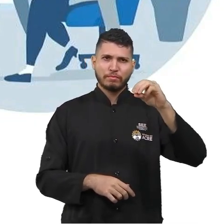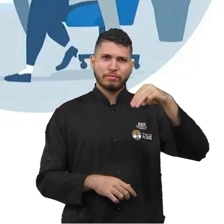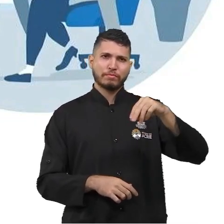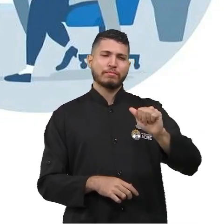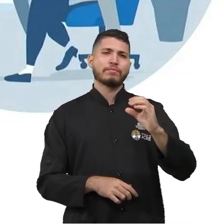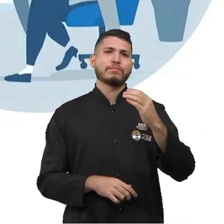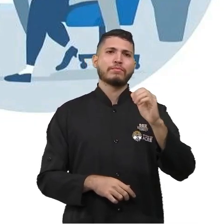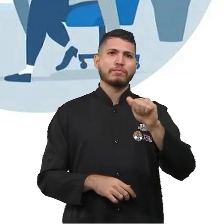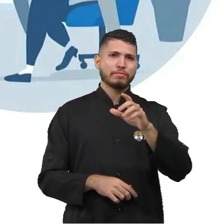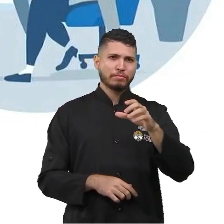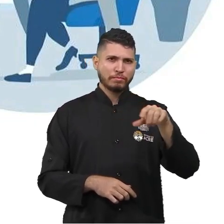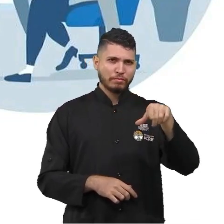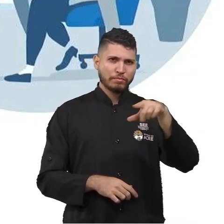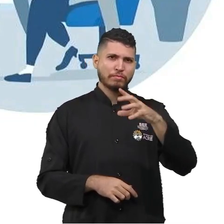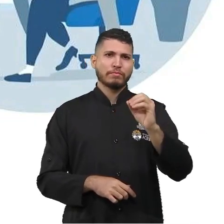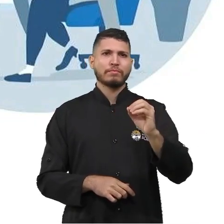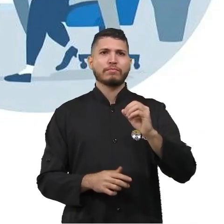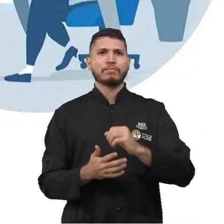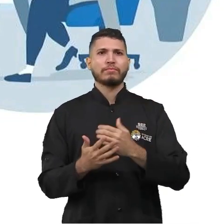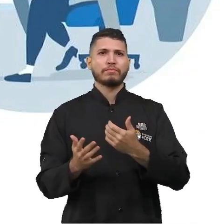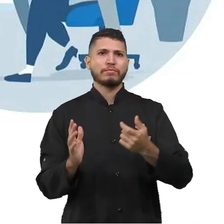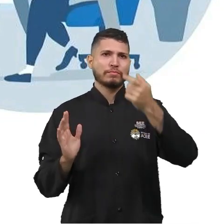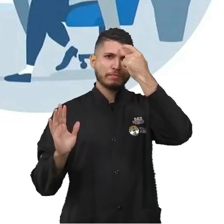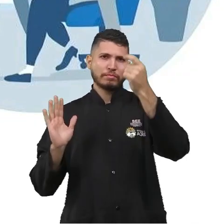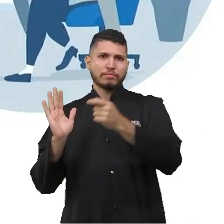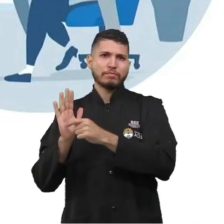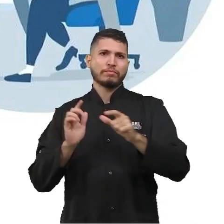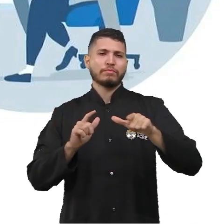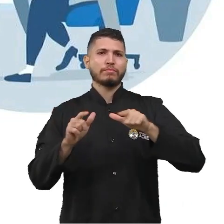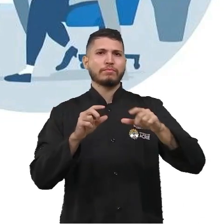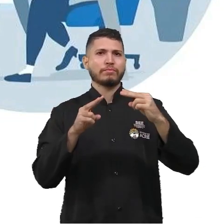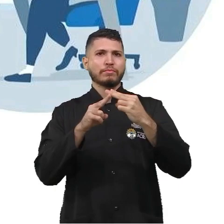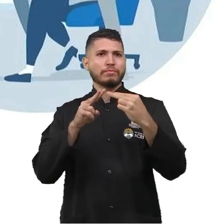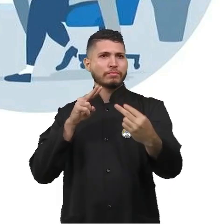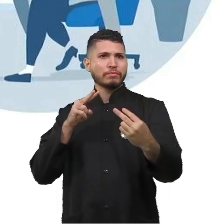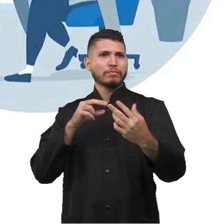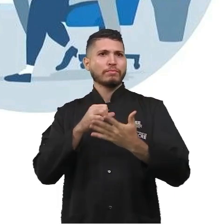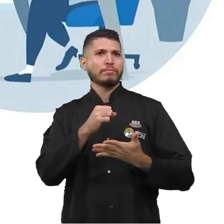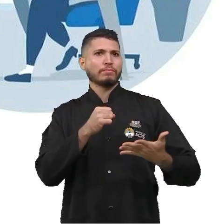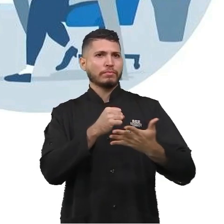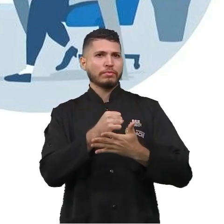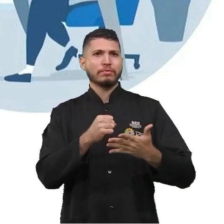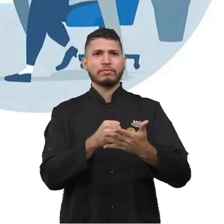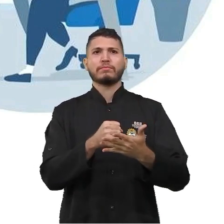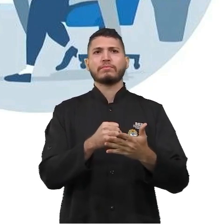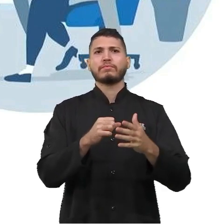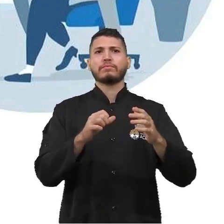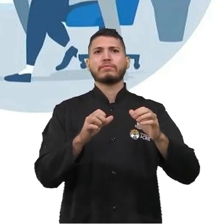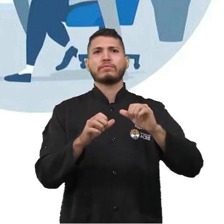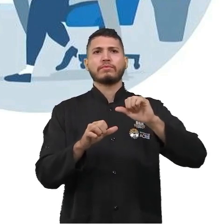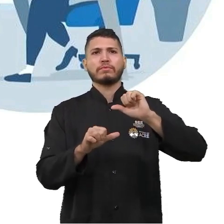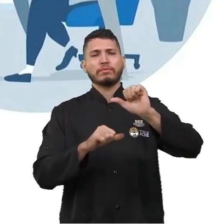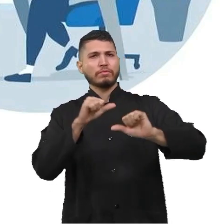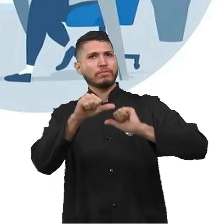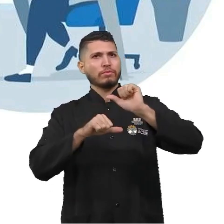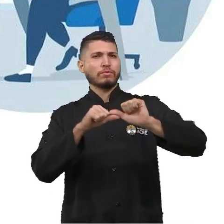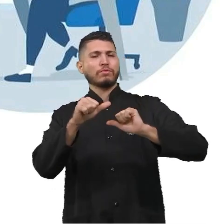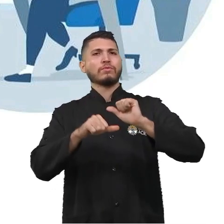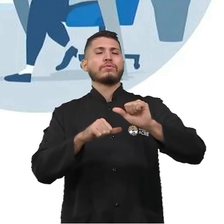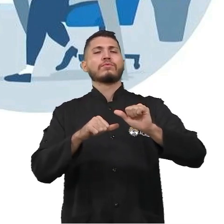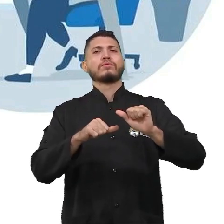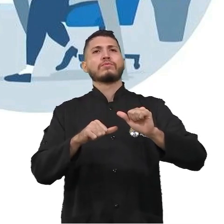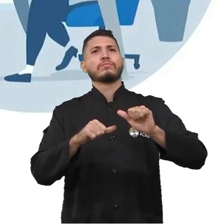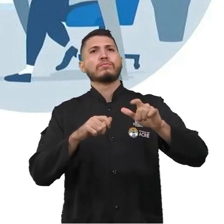inteligência artificial, e o trabalho remoto são fatores-chave para todas as transformações que